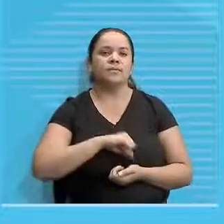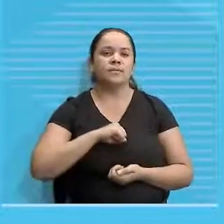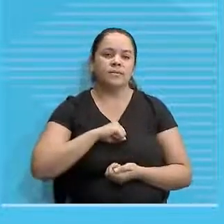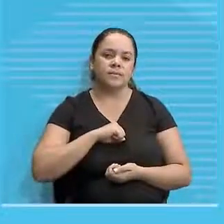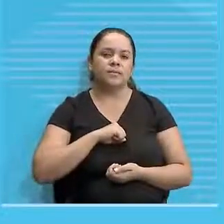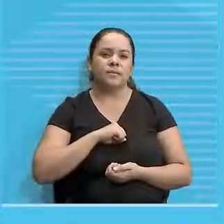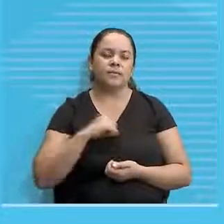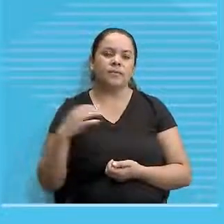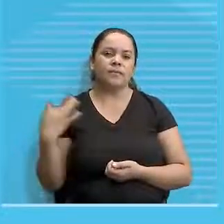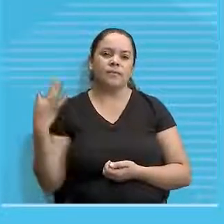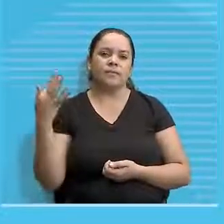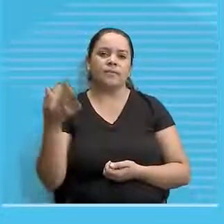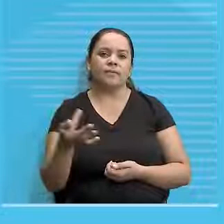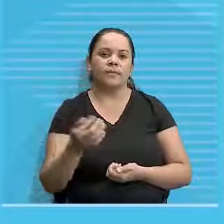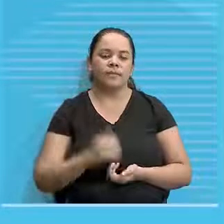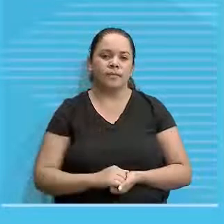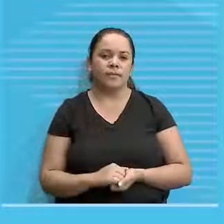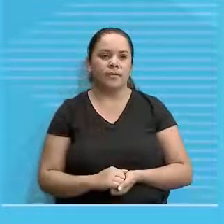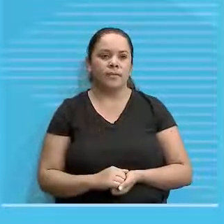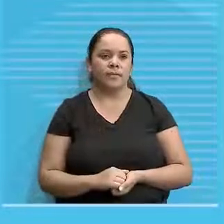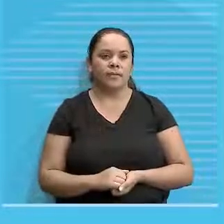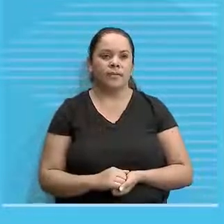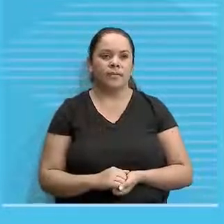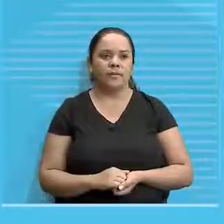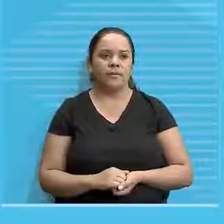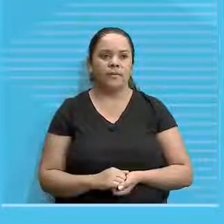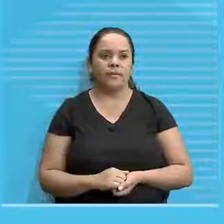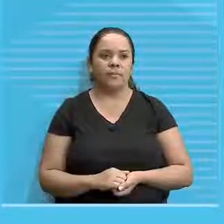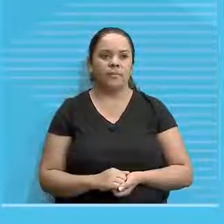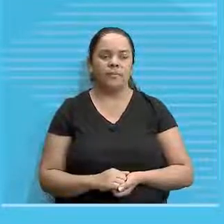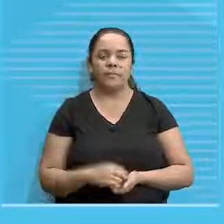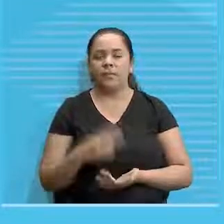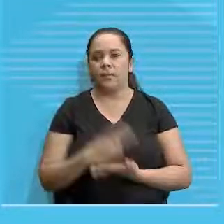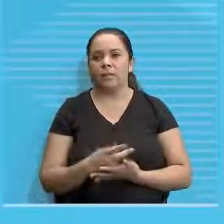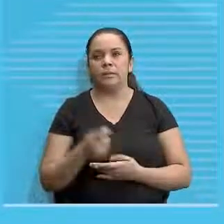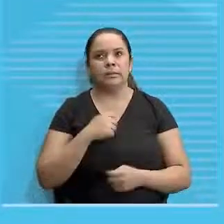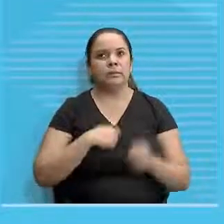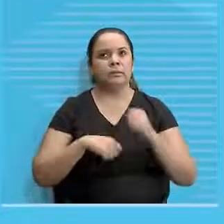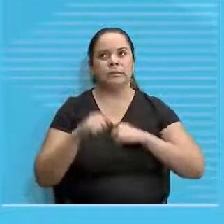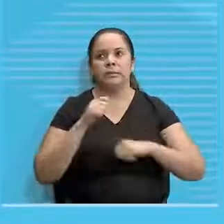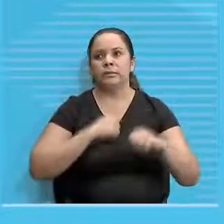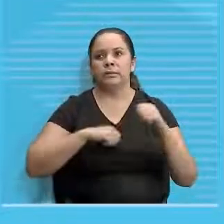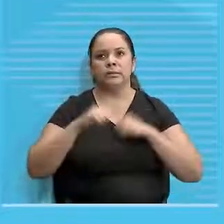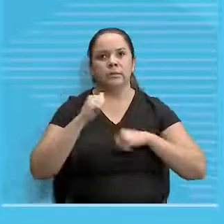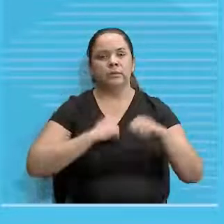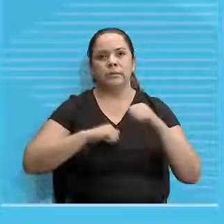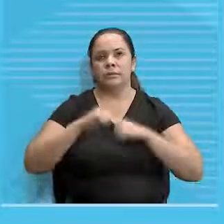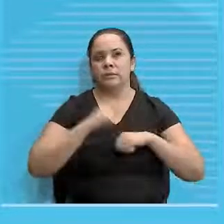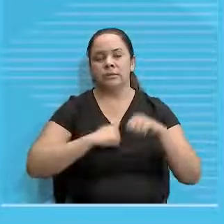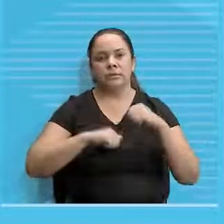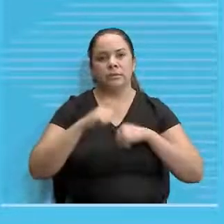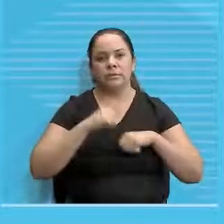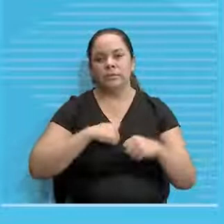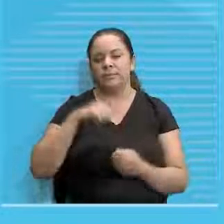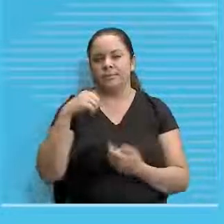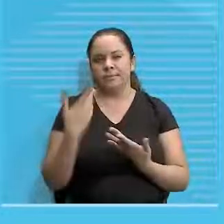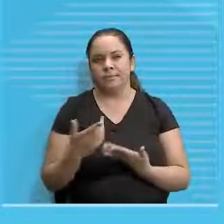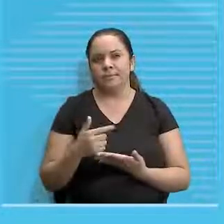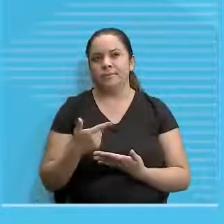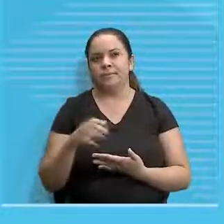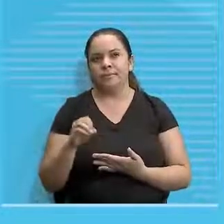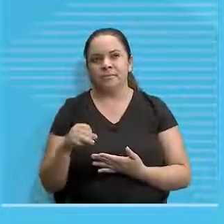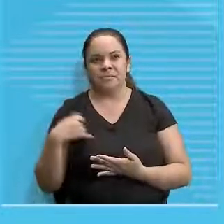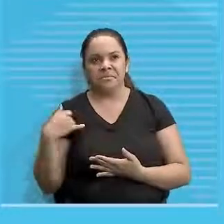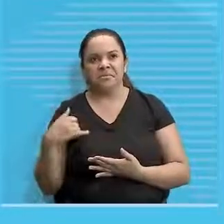futuro. Não para a gente ficar criando toda aquela ansiedade, né? Da gente ficar pensando, então com 20 anos eu quero estar assim,